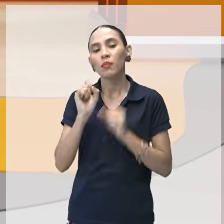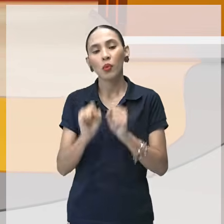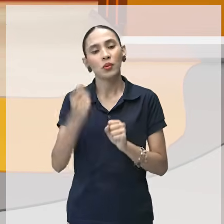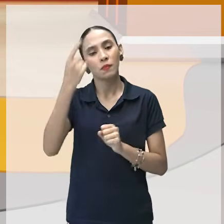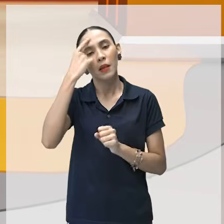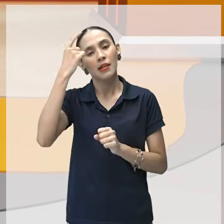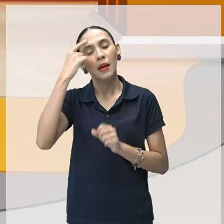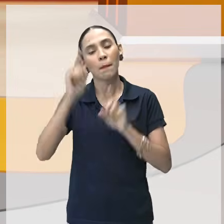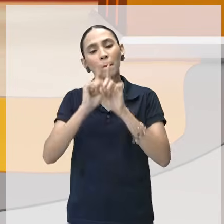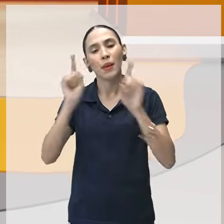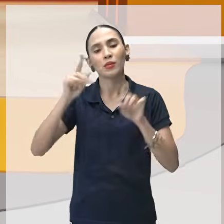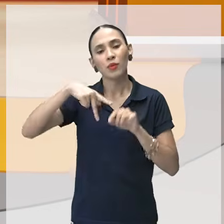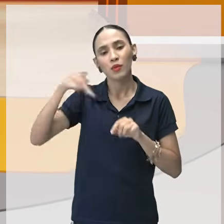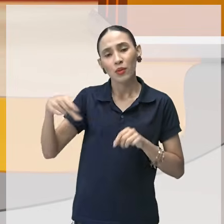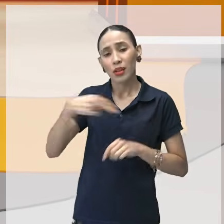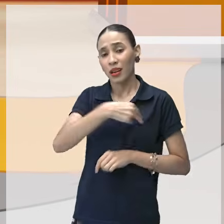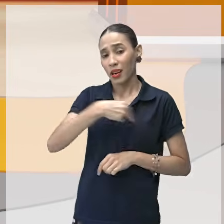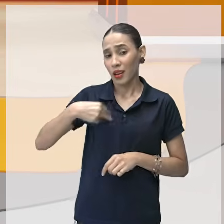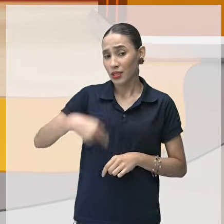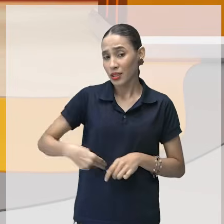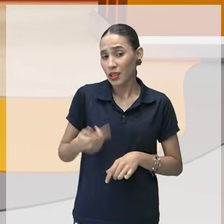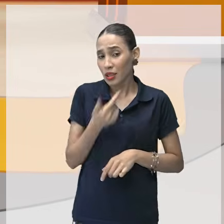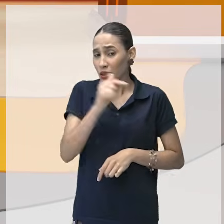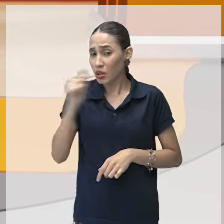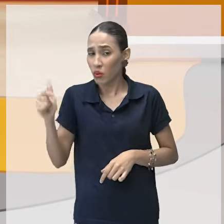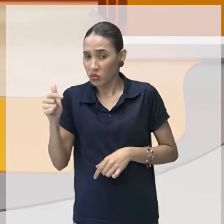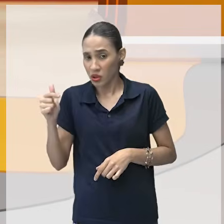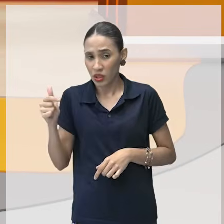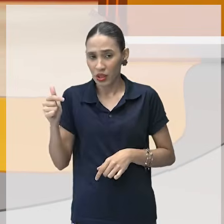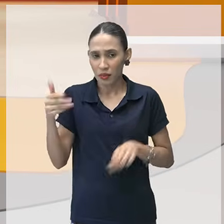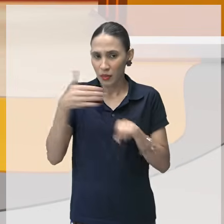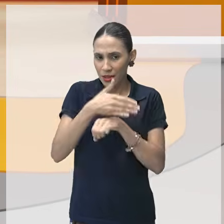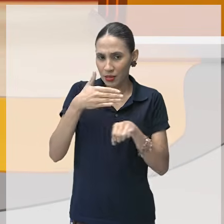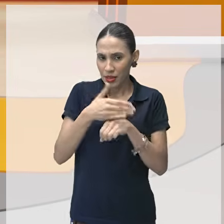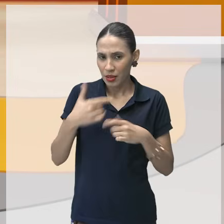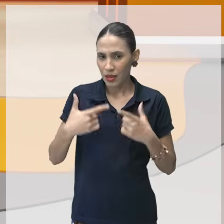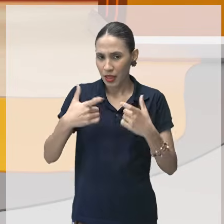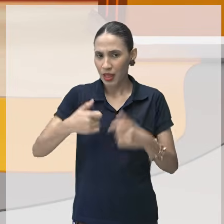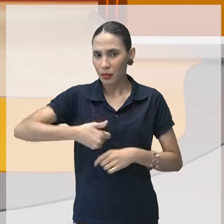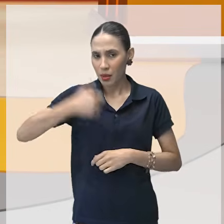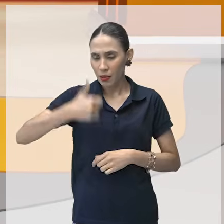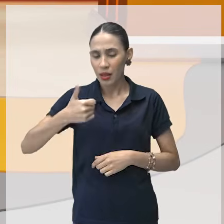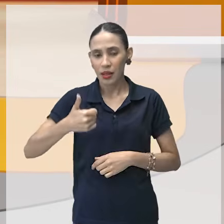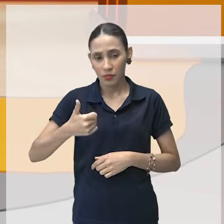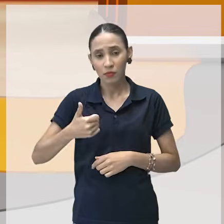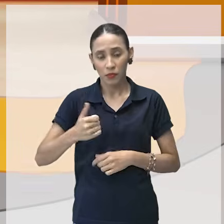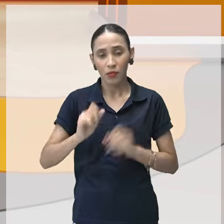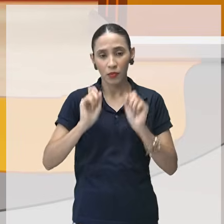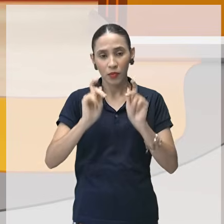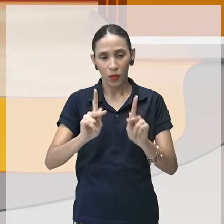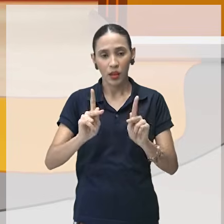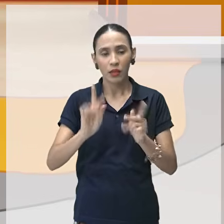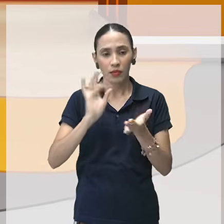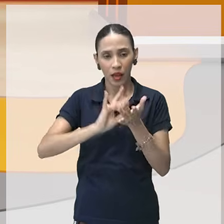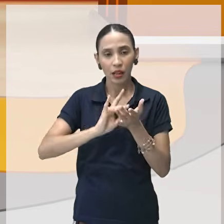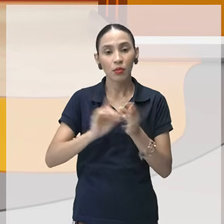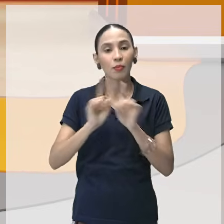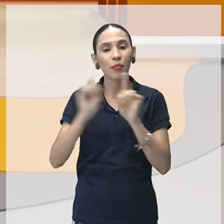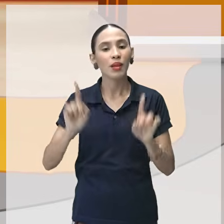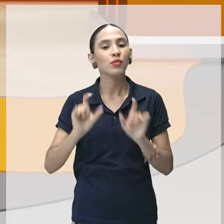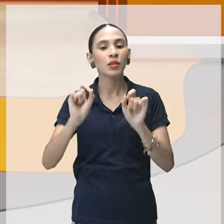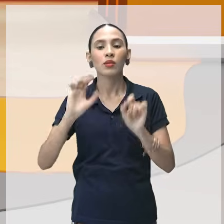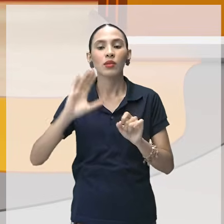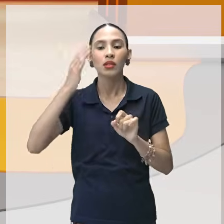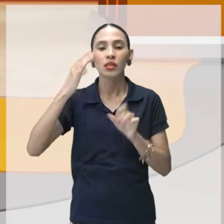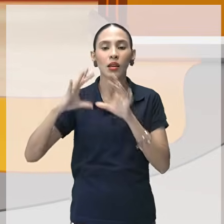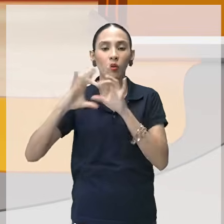mas professora, a China ela não estava envolvida diretamente na guerra, na Primeira Guerra. Exato também. Só que o que acontecia nesse